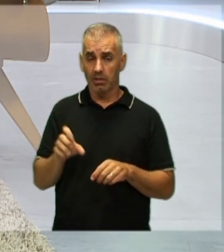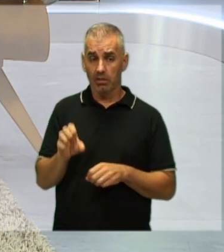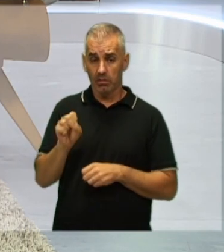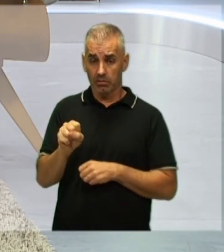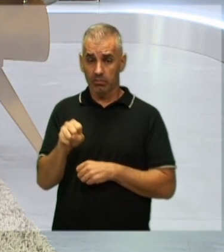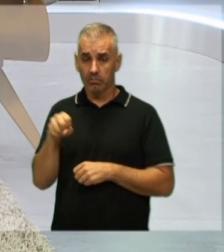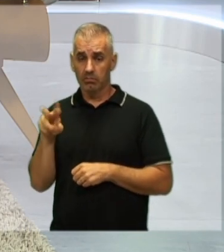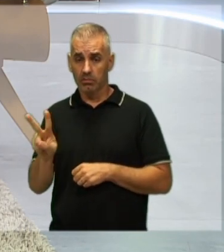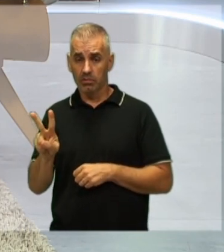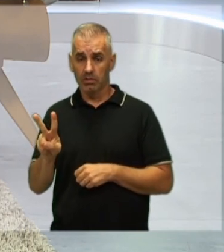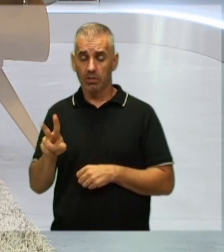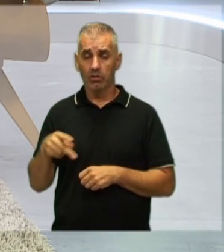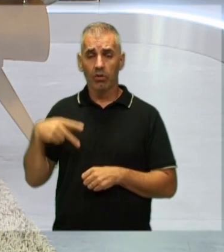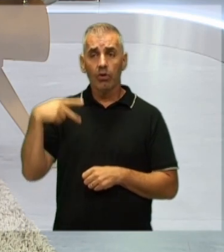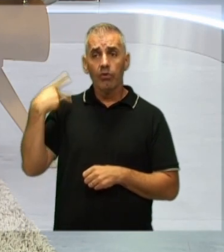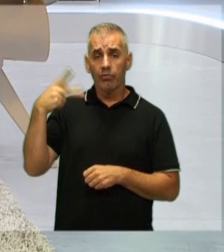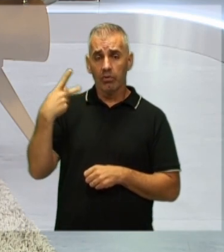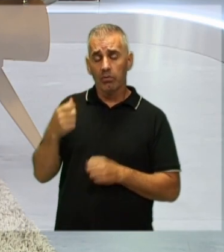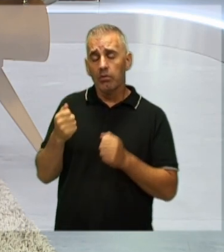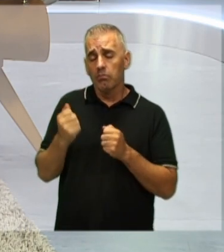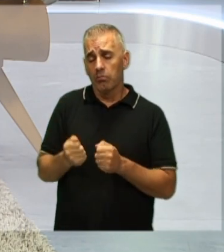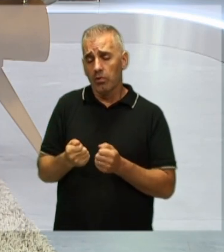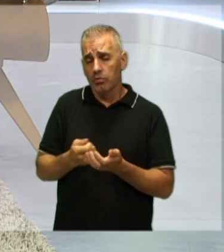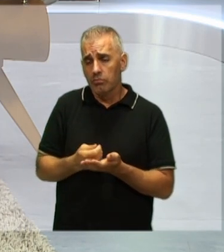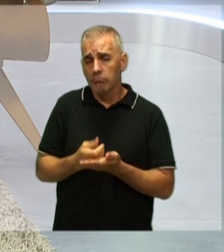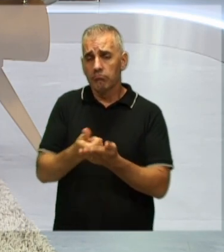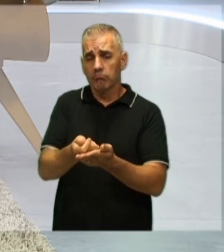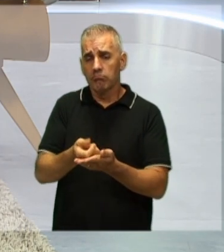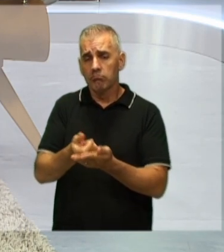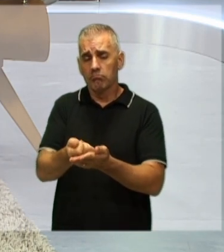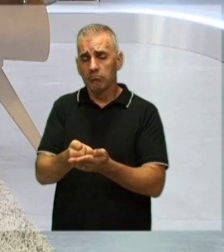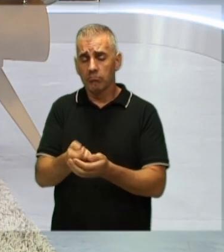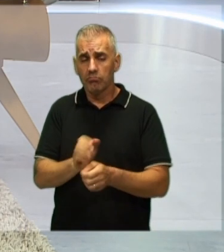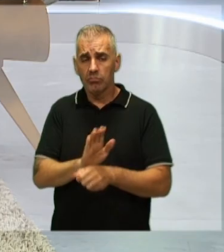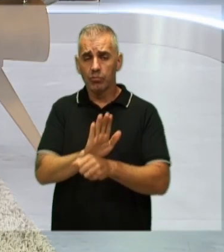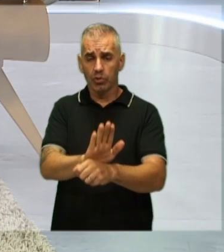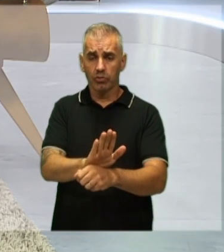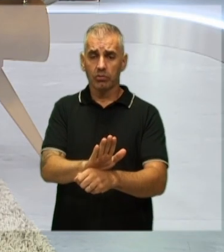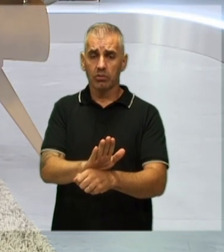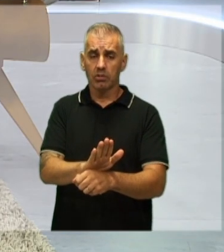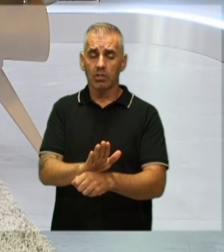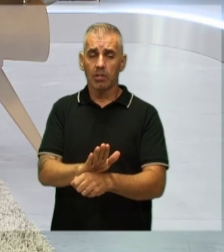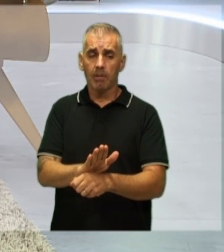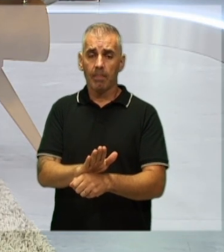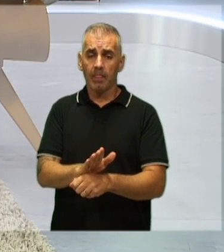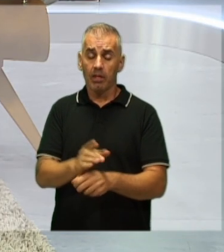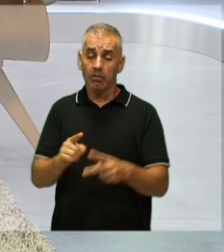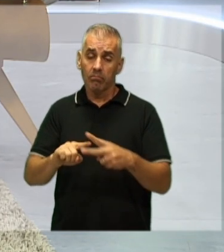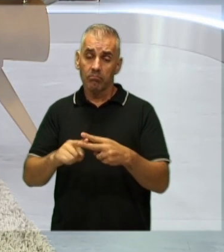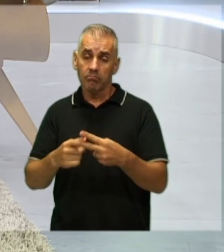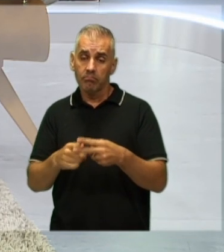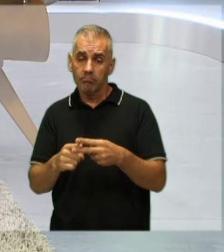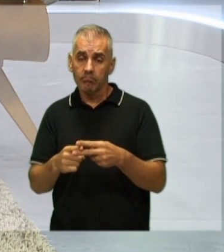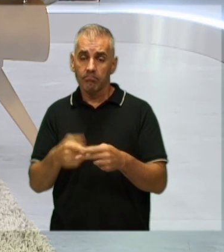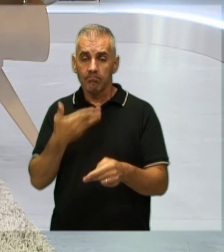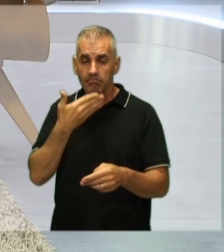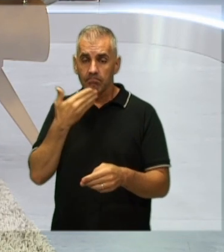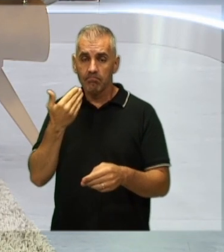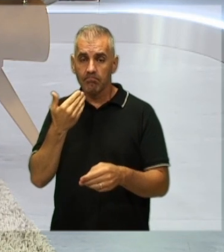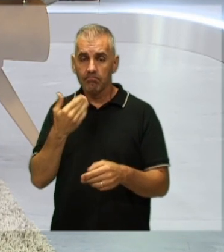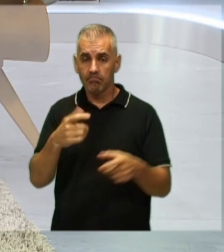destinar alguma verba impositiva e pode estar ajudando, tá, a restaurar